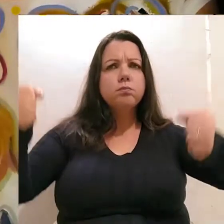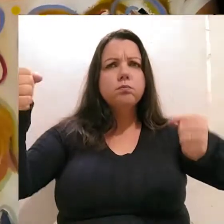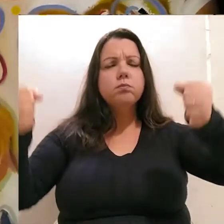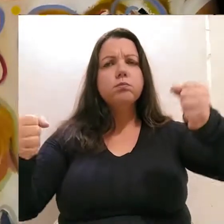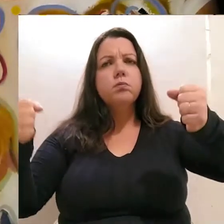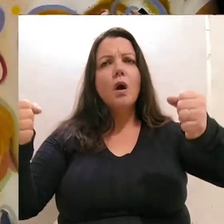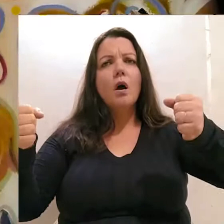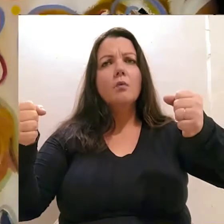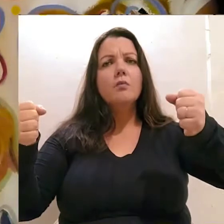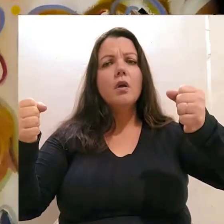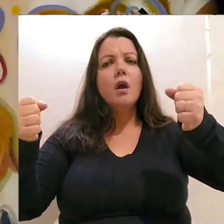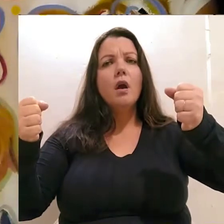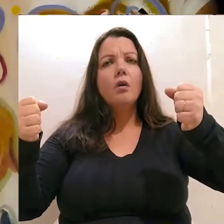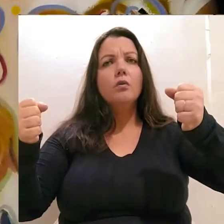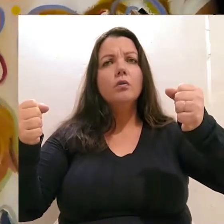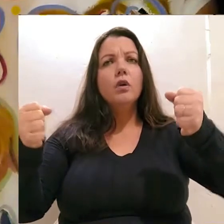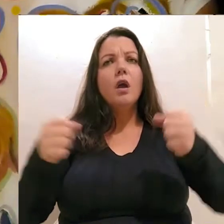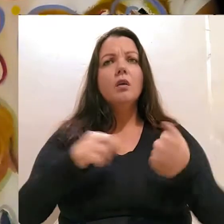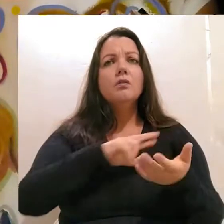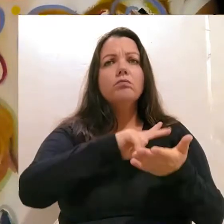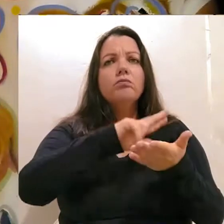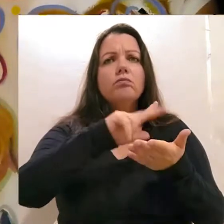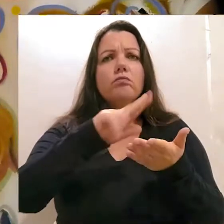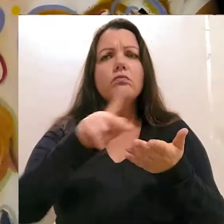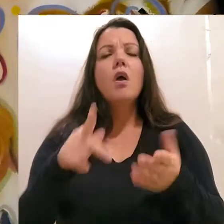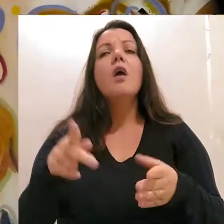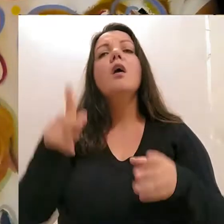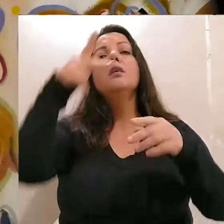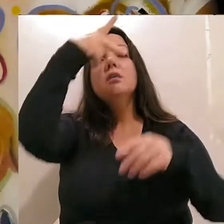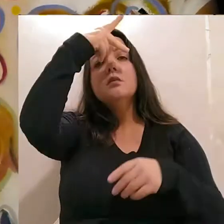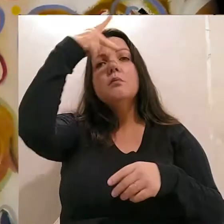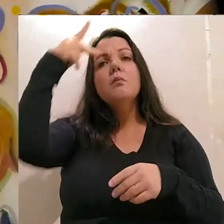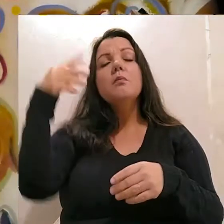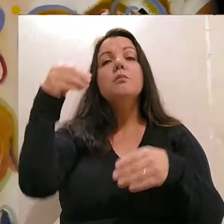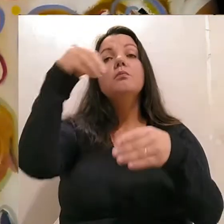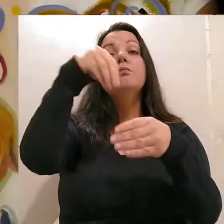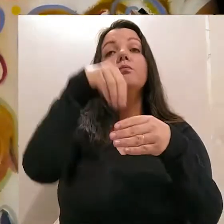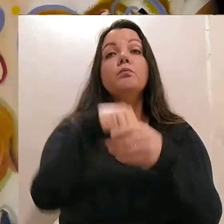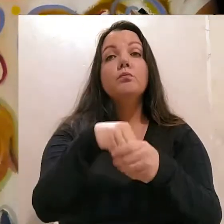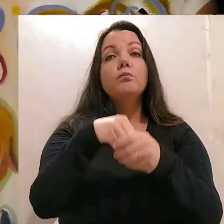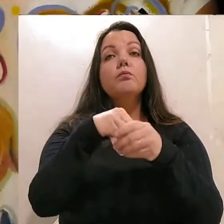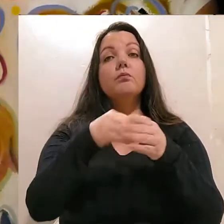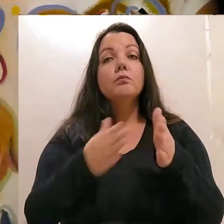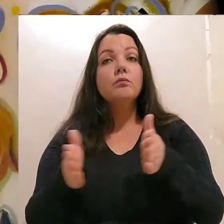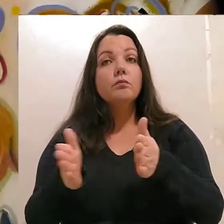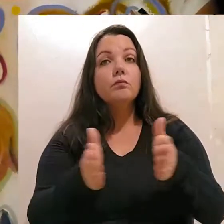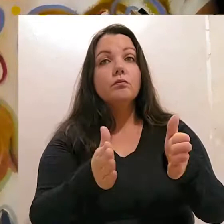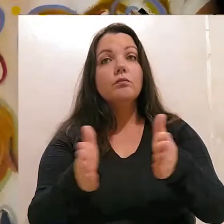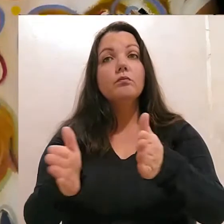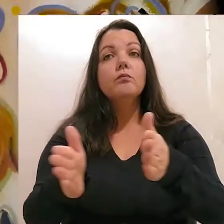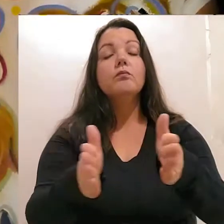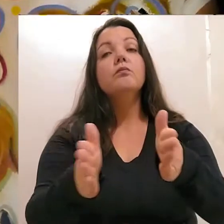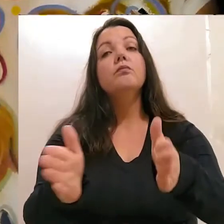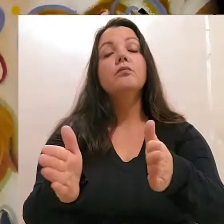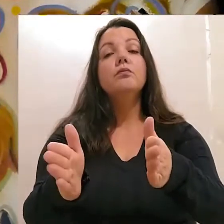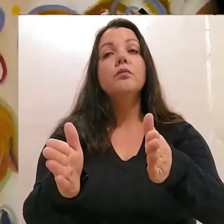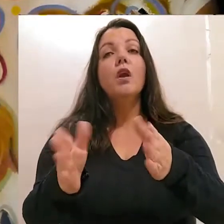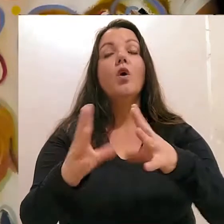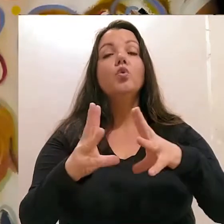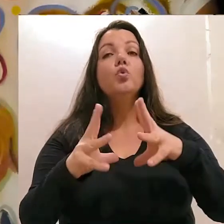leva um monte de gente de uma vez né para jornada da Luiza ali